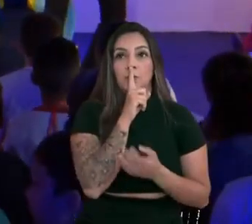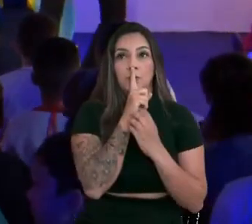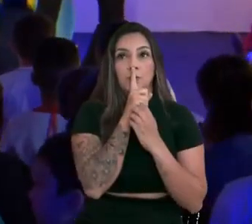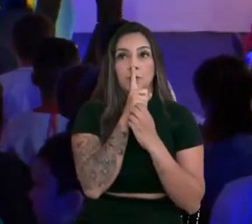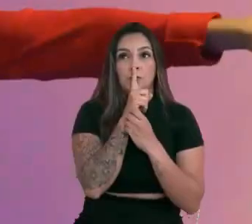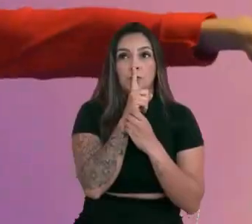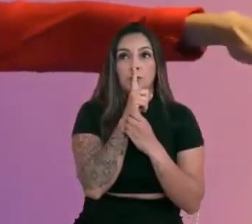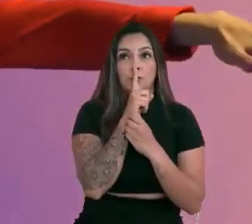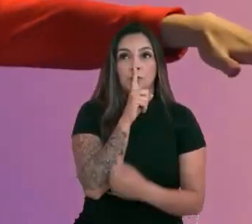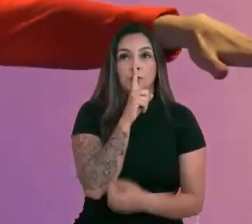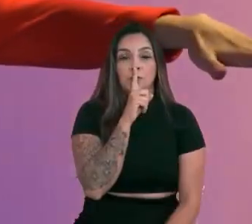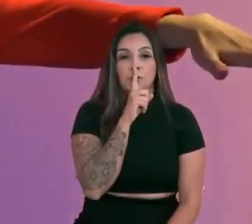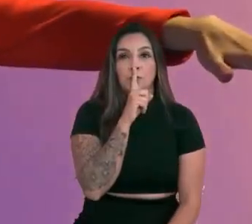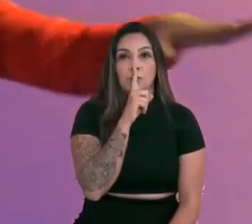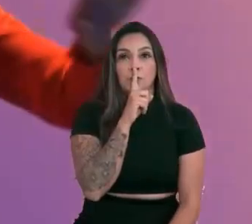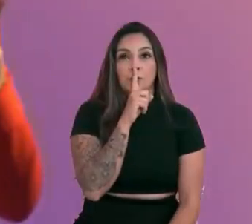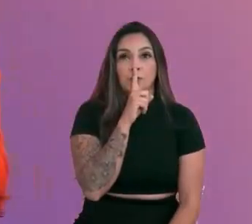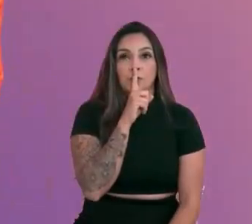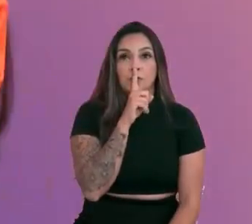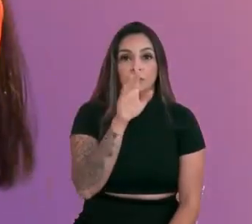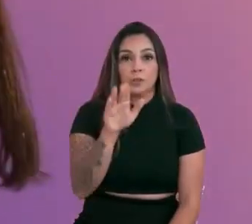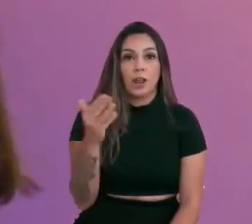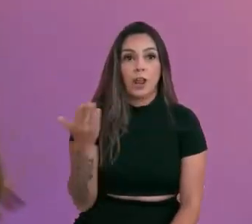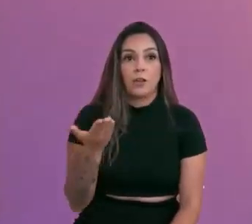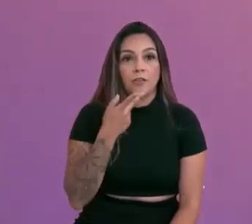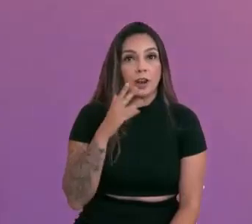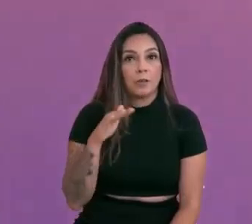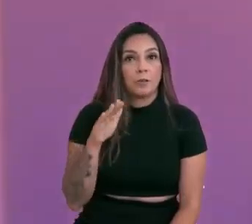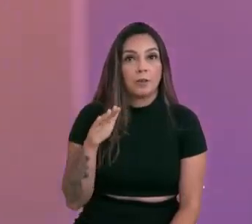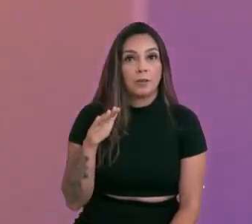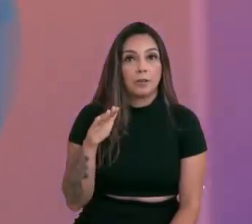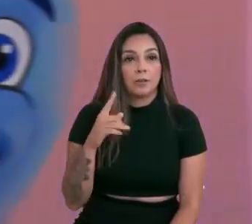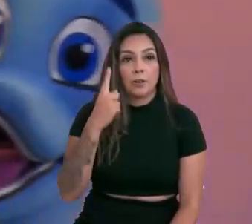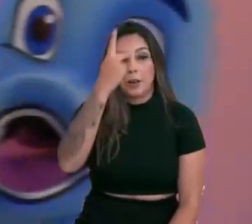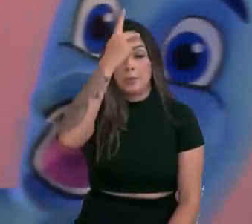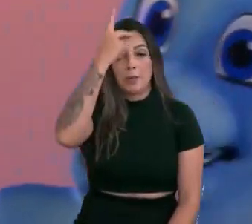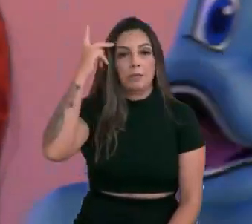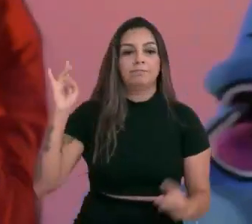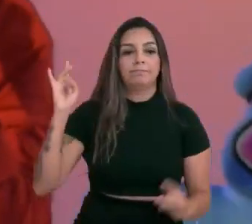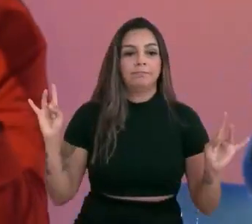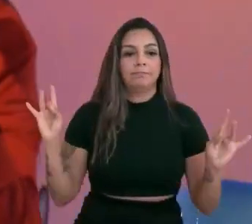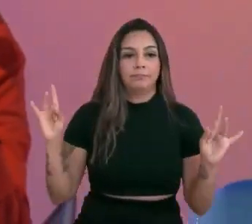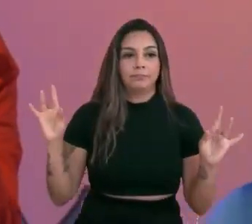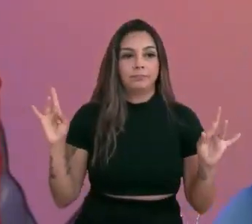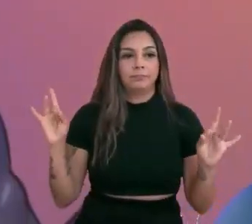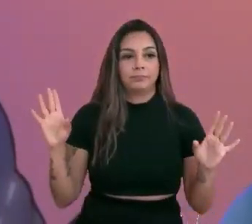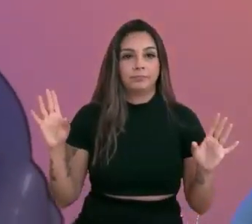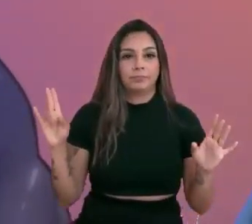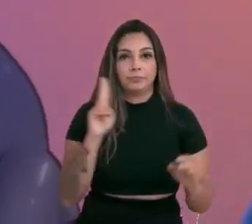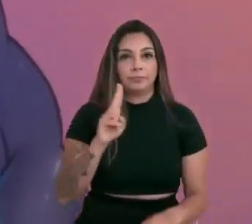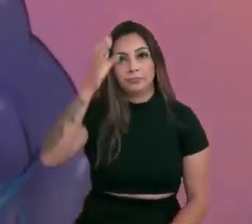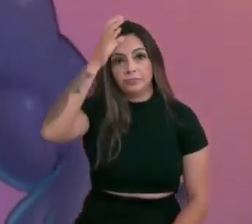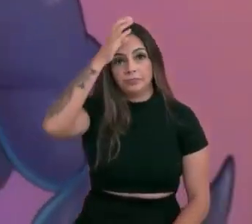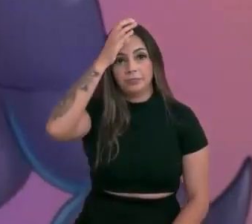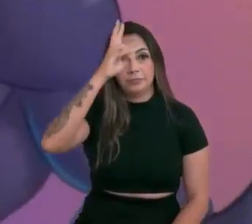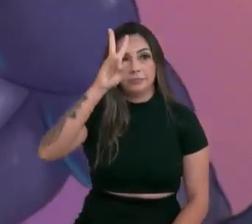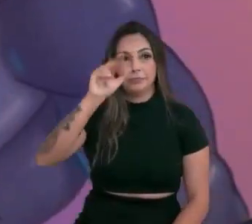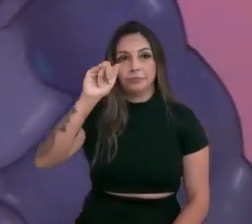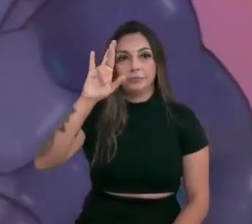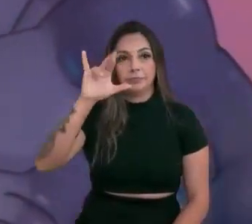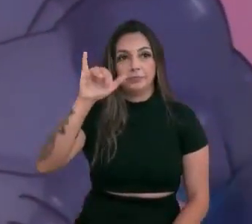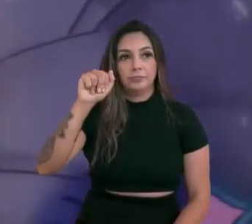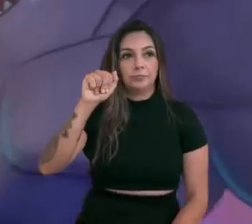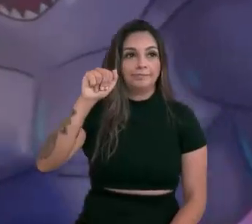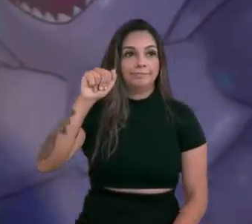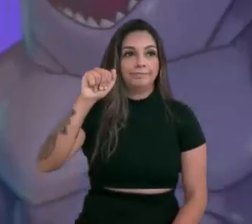ao silêncio. Nós vamos chamar agora, vou falar bem baixinho, uma pessoa especial. Ela chama Tia Valéria. Ela vai fazer